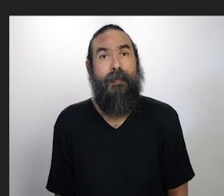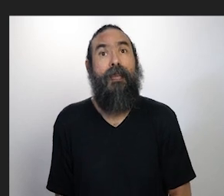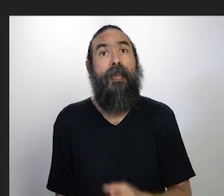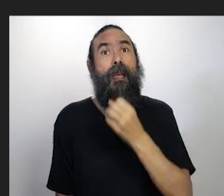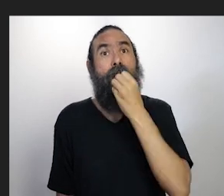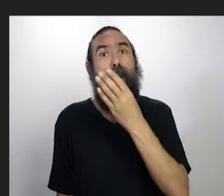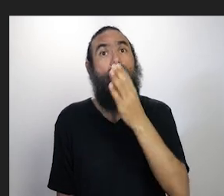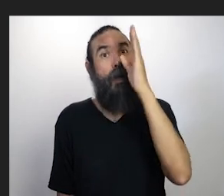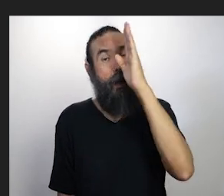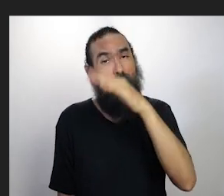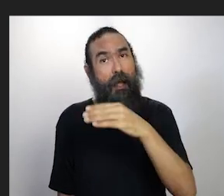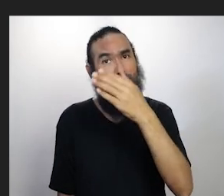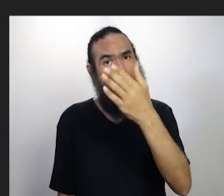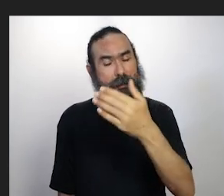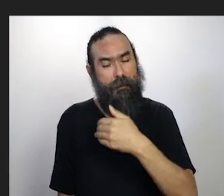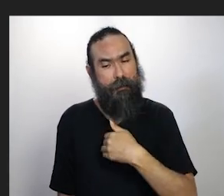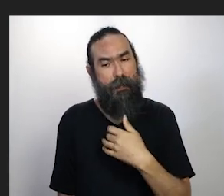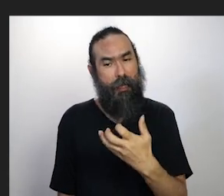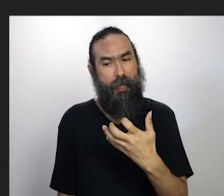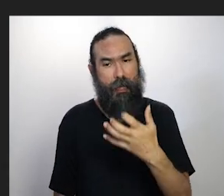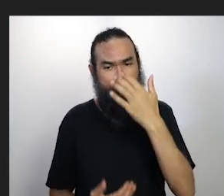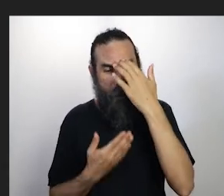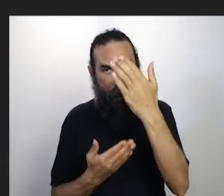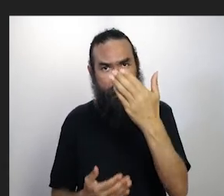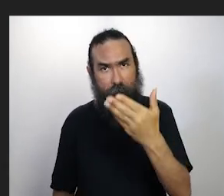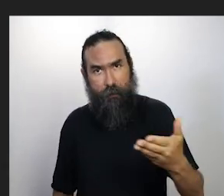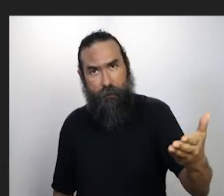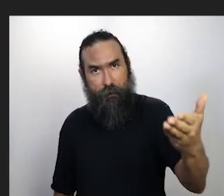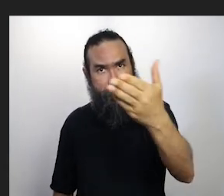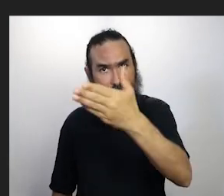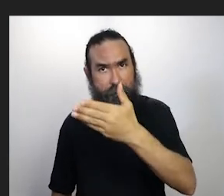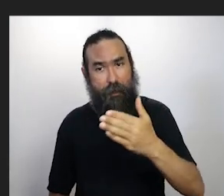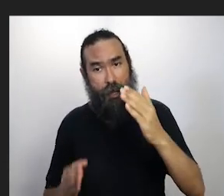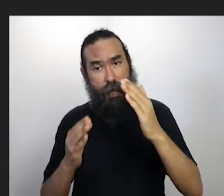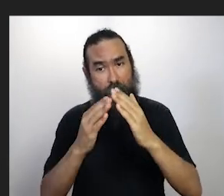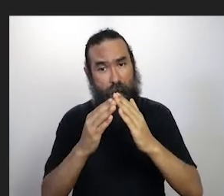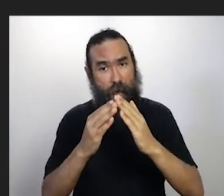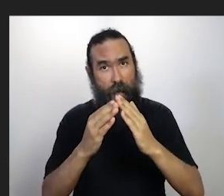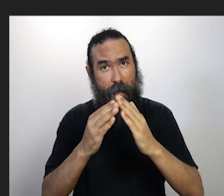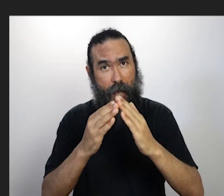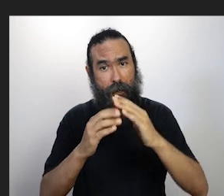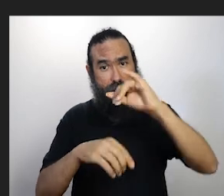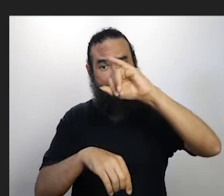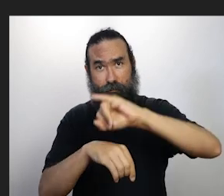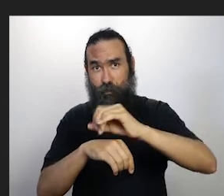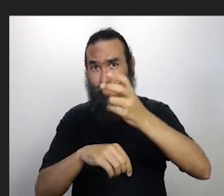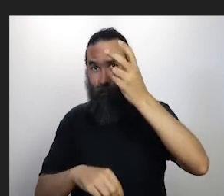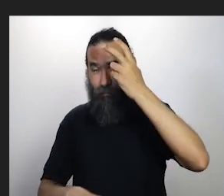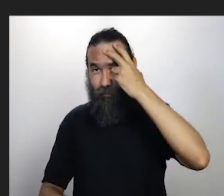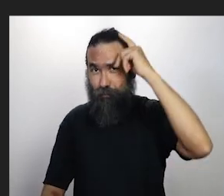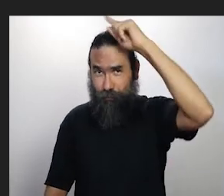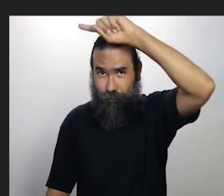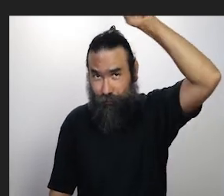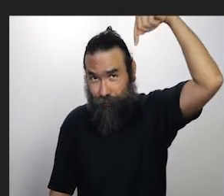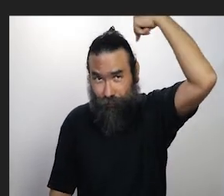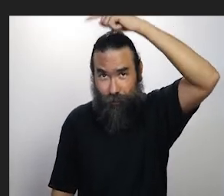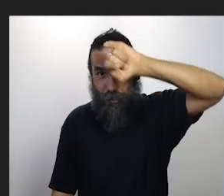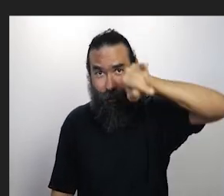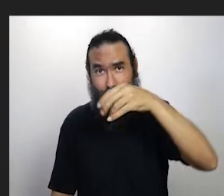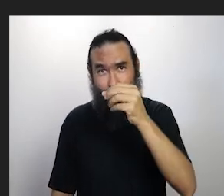Olá, pessoal, boa tarde. Queria agradecer também à Casa de Cultura, ao Juliano, pelo convite. Todo mundo que está